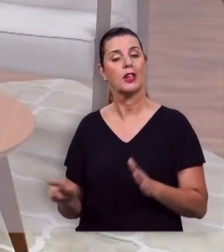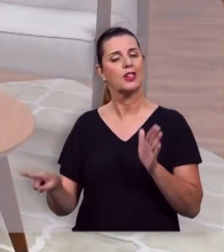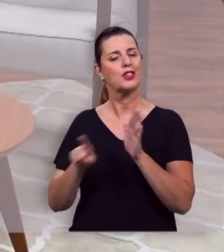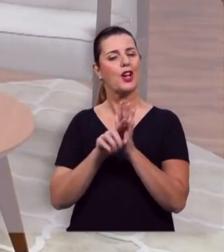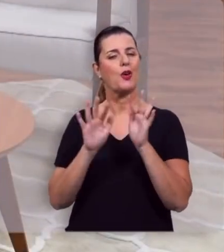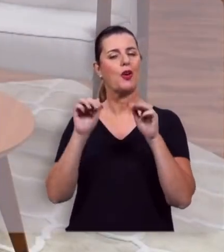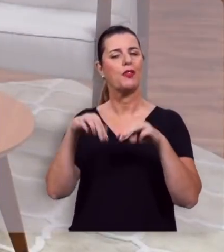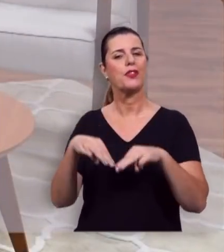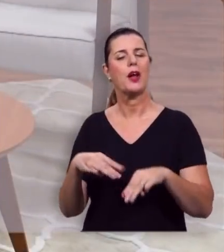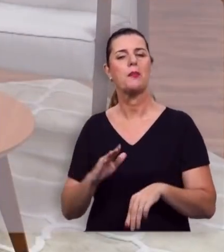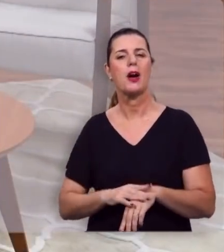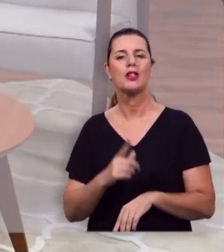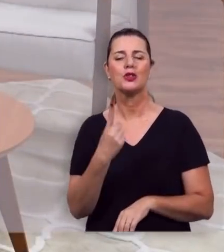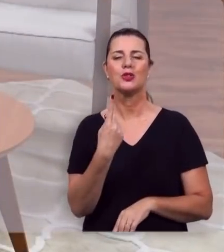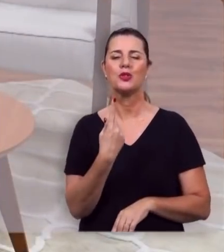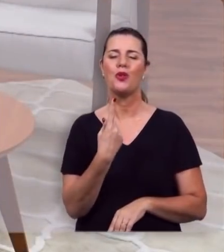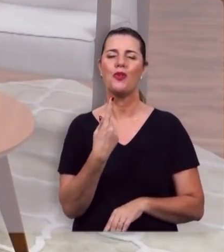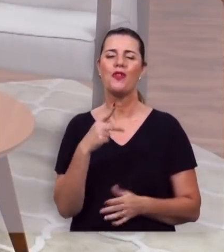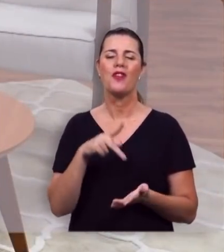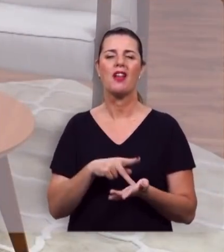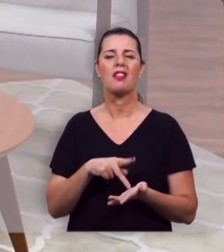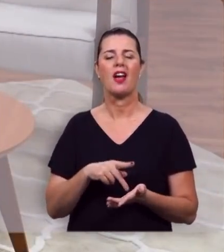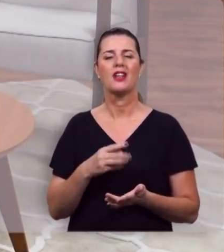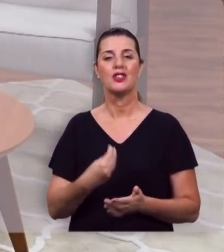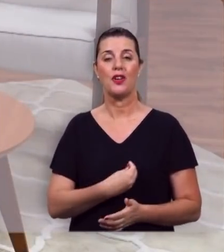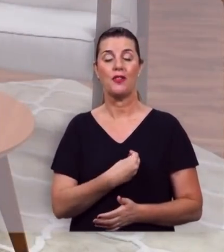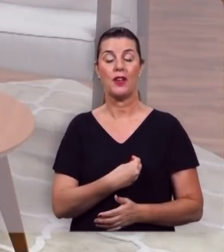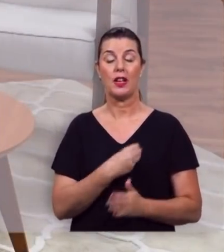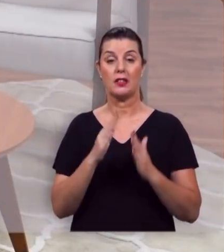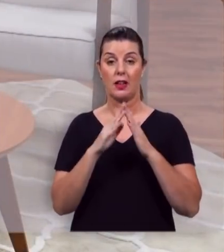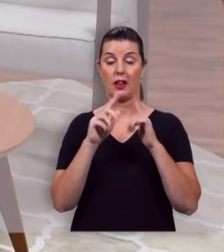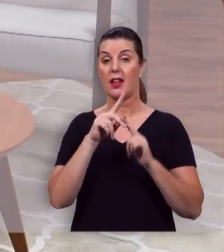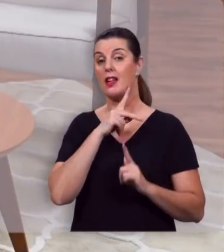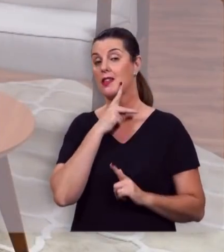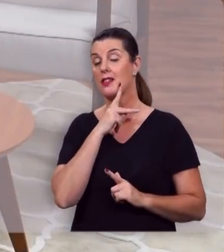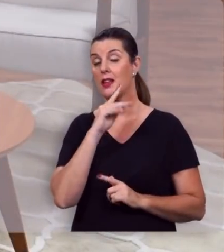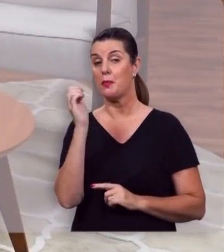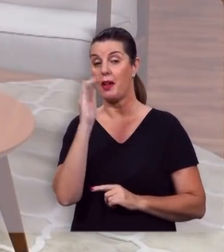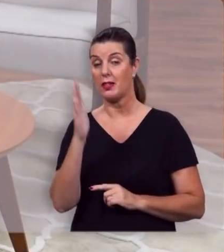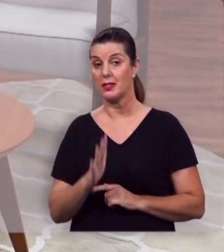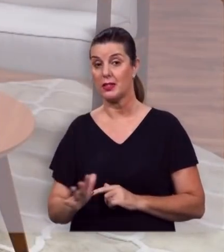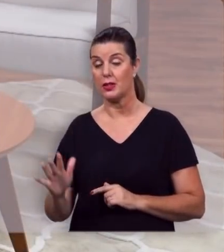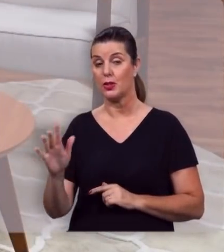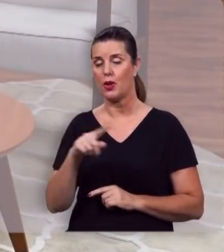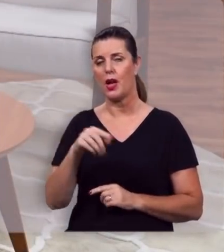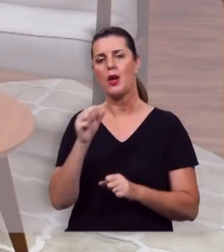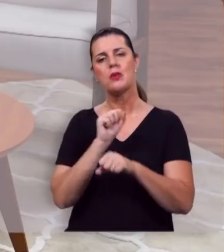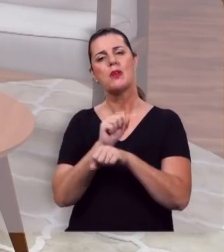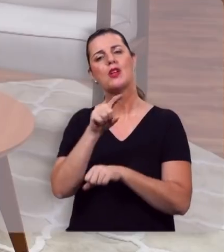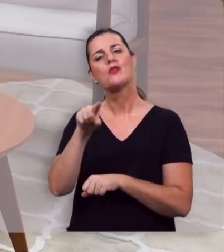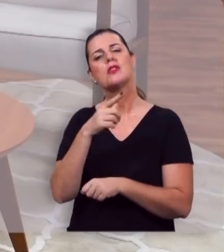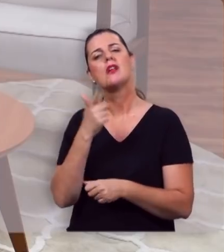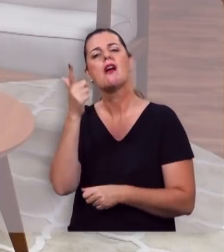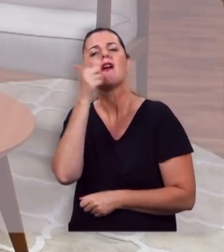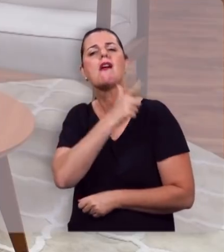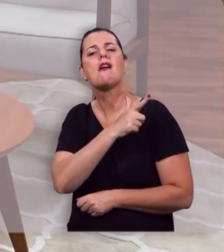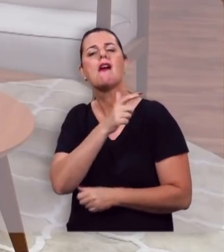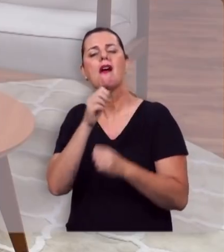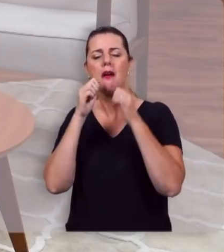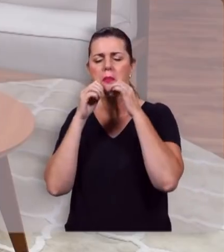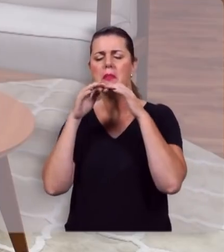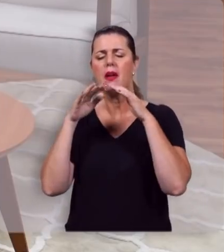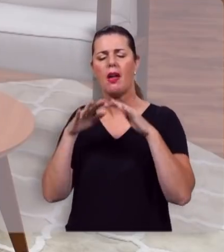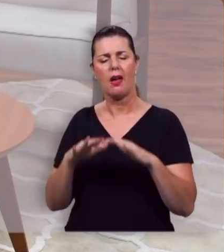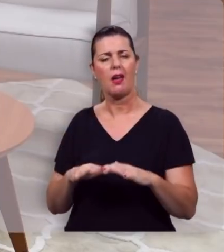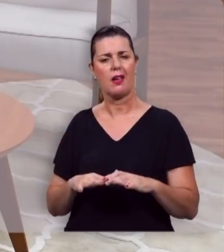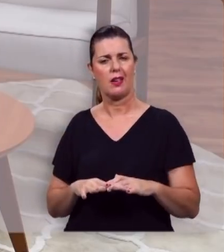Chegamos agora ao final de mais um Verdade e Vida, programa da Igreja Presbiteriana do Brasil. Espero que você tenha sido